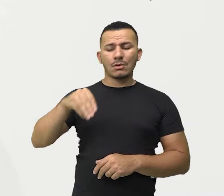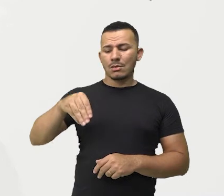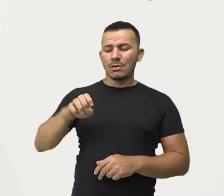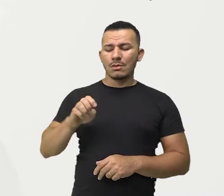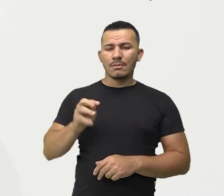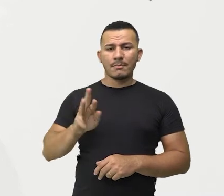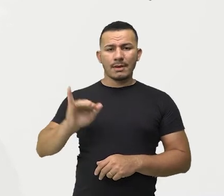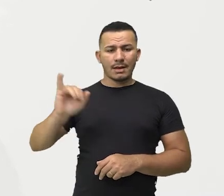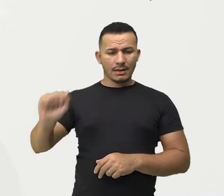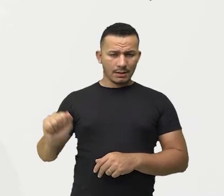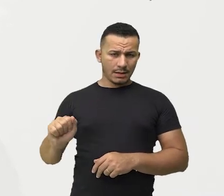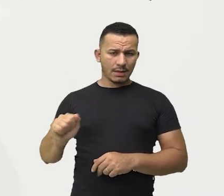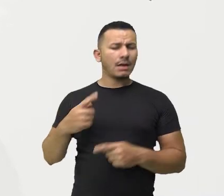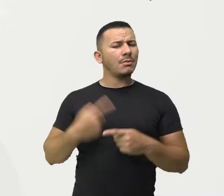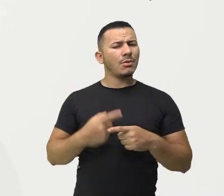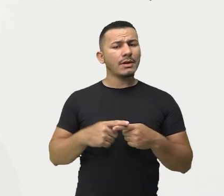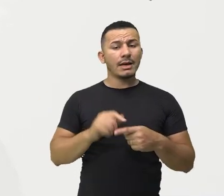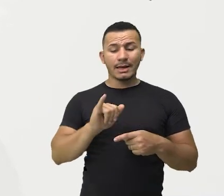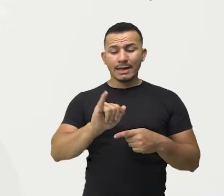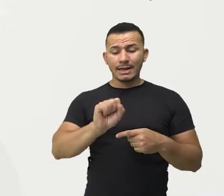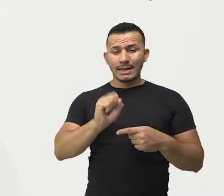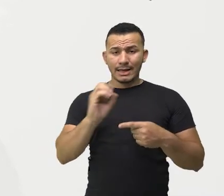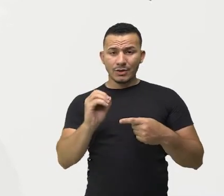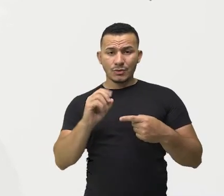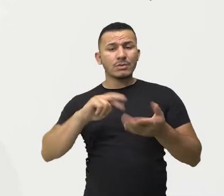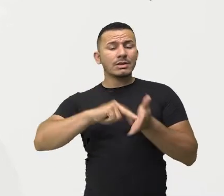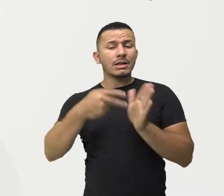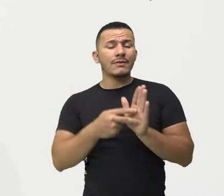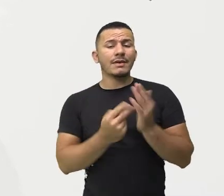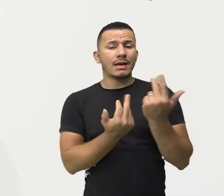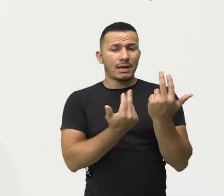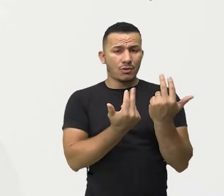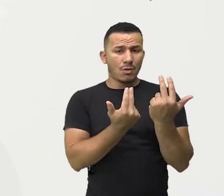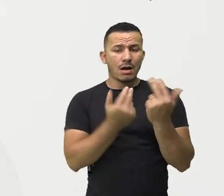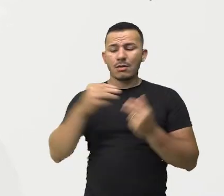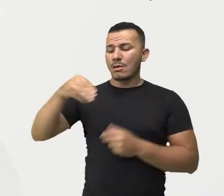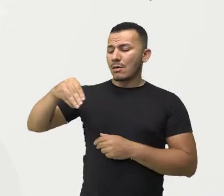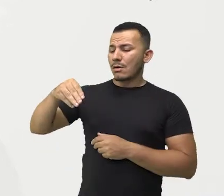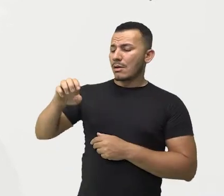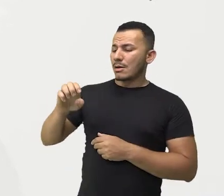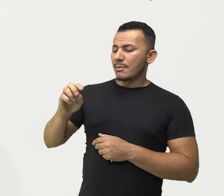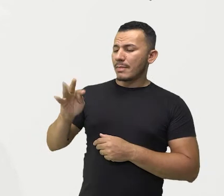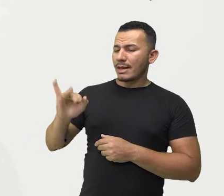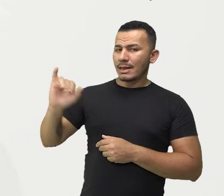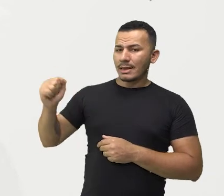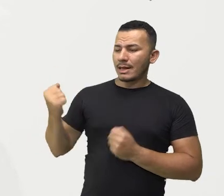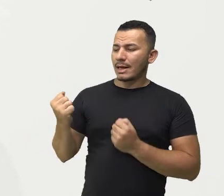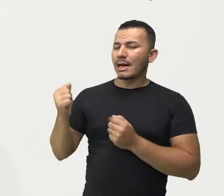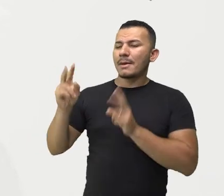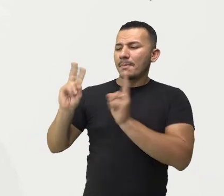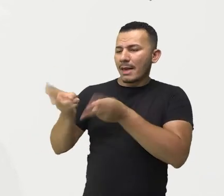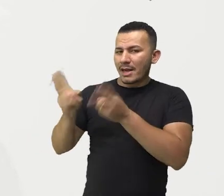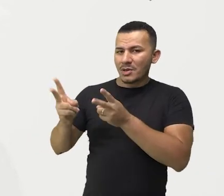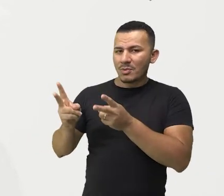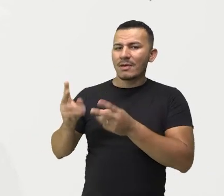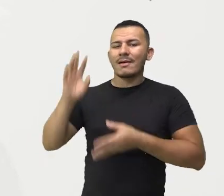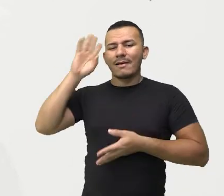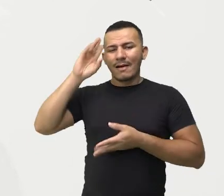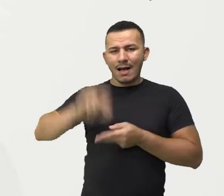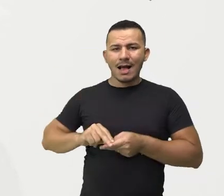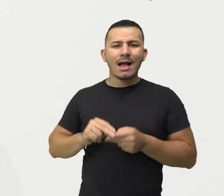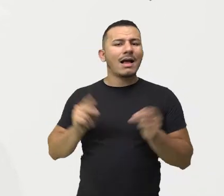a palavra iso vem de igual, metria vem de mesma medida. Então, quando